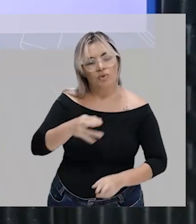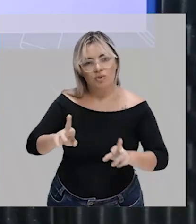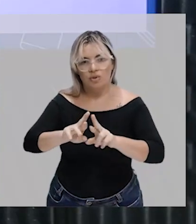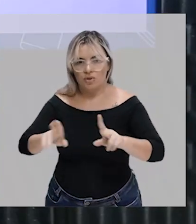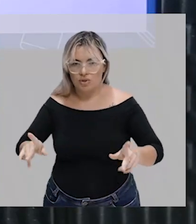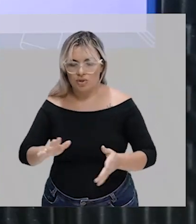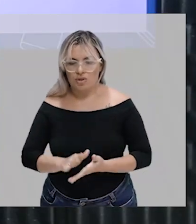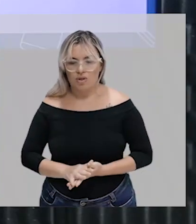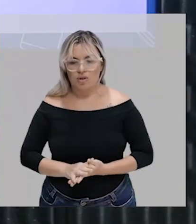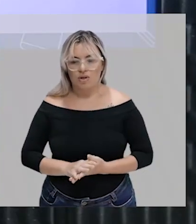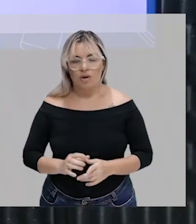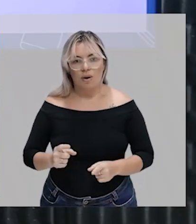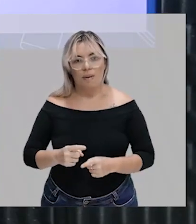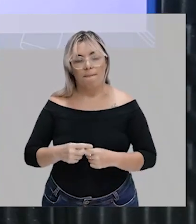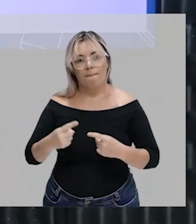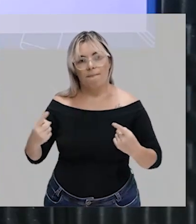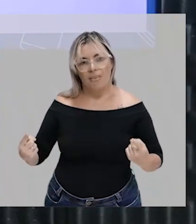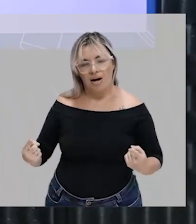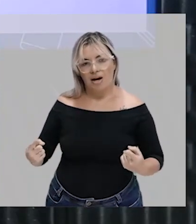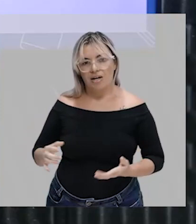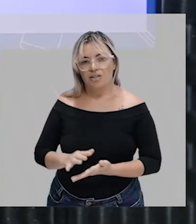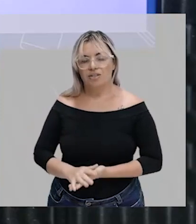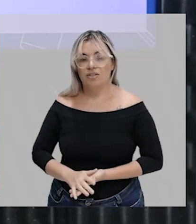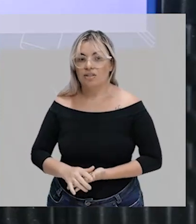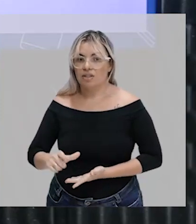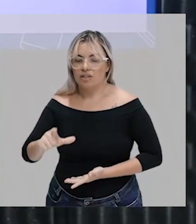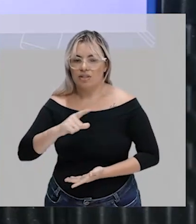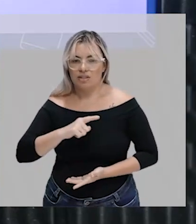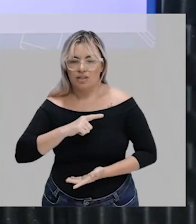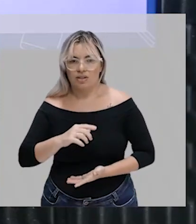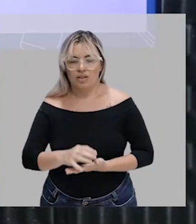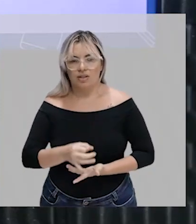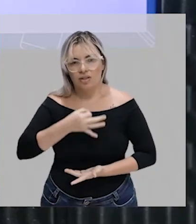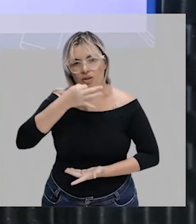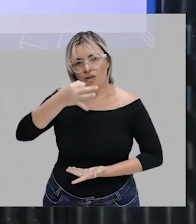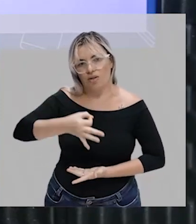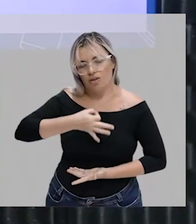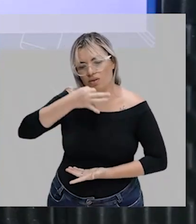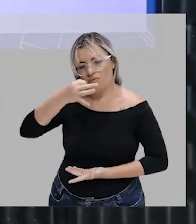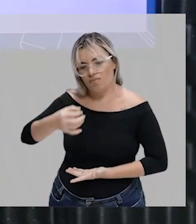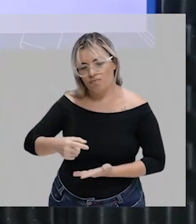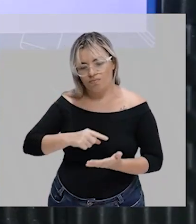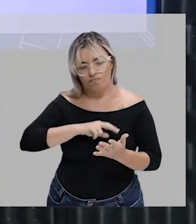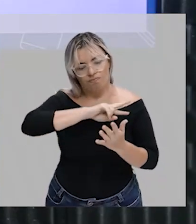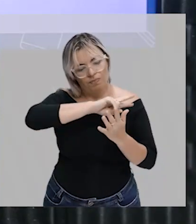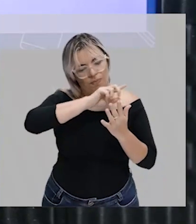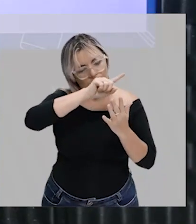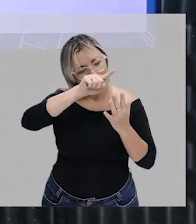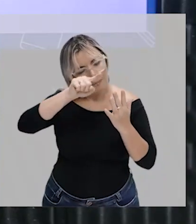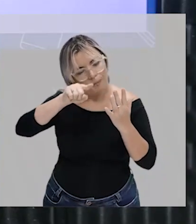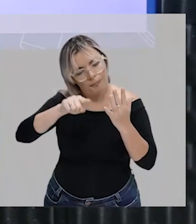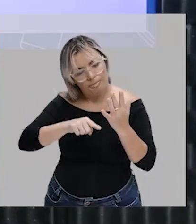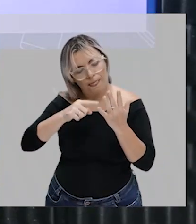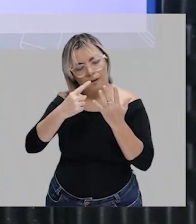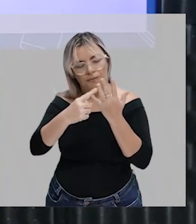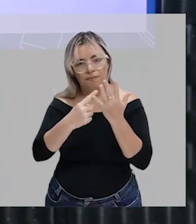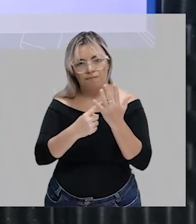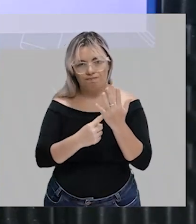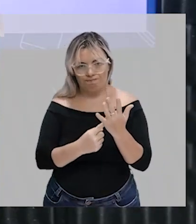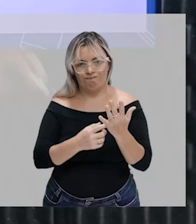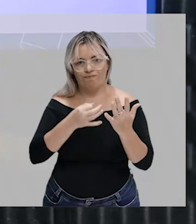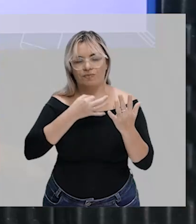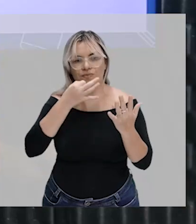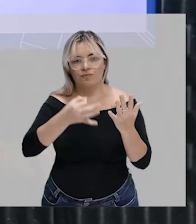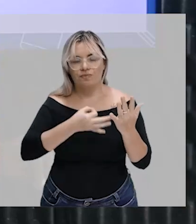eu tenho como argumentar dentro do texto, eu tenho elementos que vão sustentar essa minha argumentação, essa minha